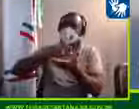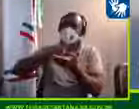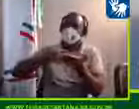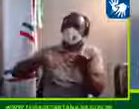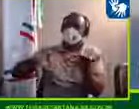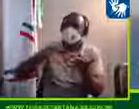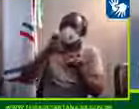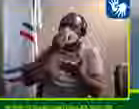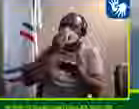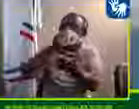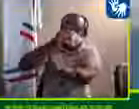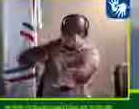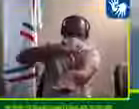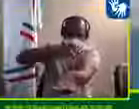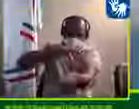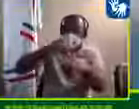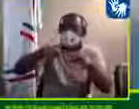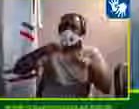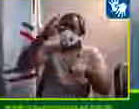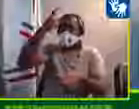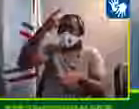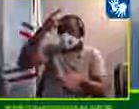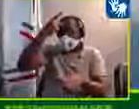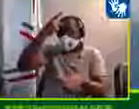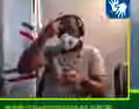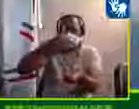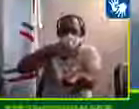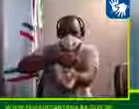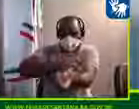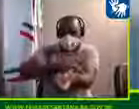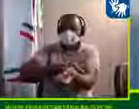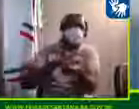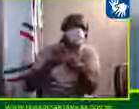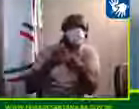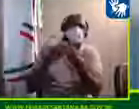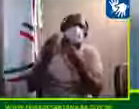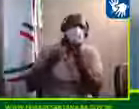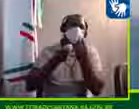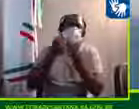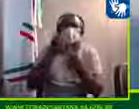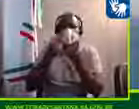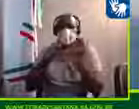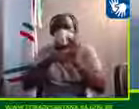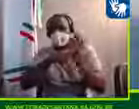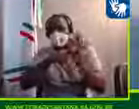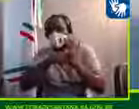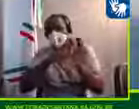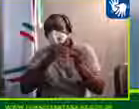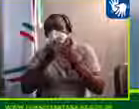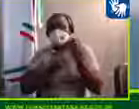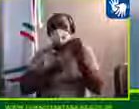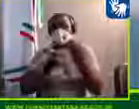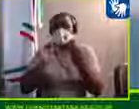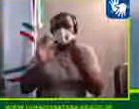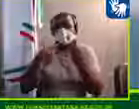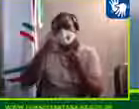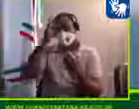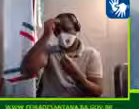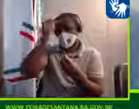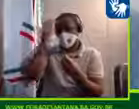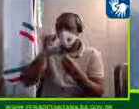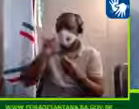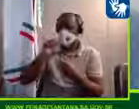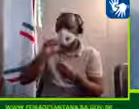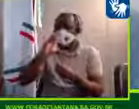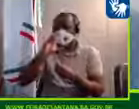será aplicado em São Paulo, né, nessa fase de testes, e isso me lembrou uma fala do prefeito